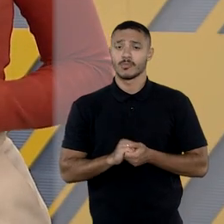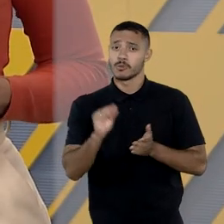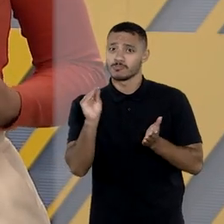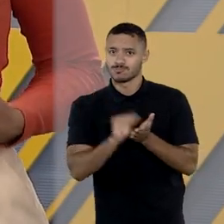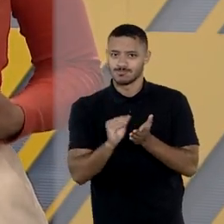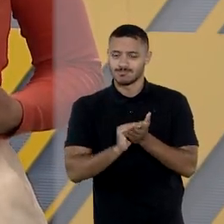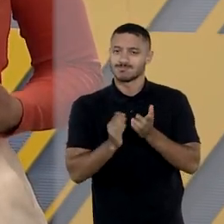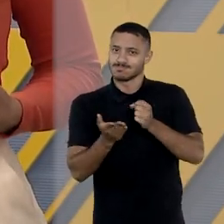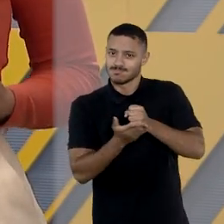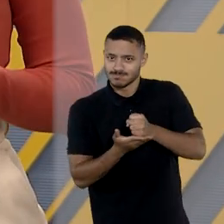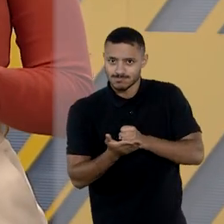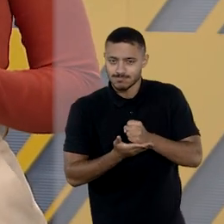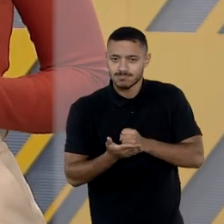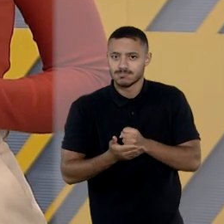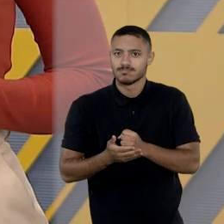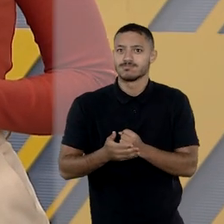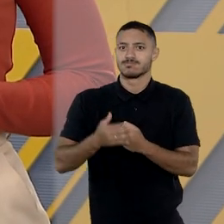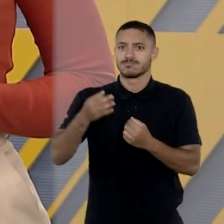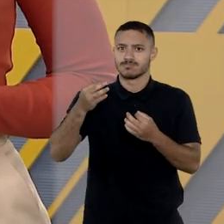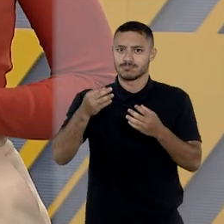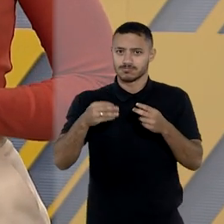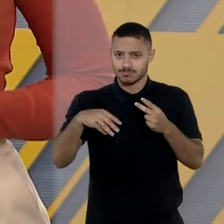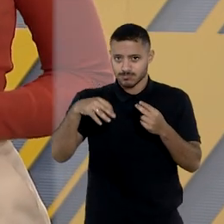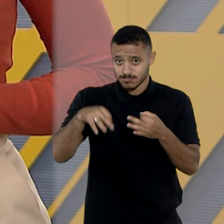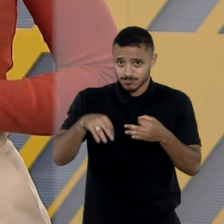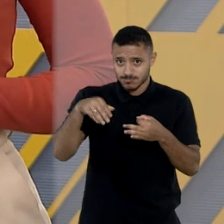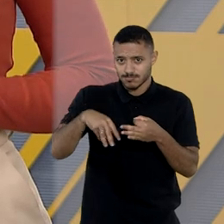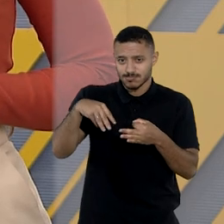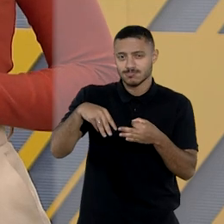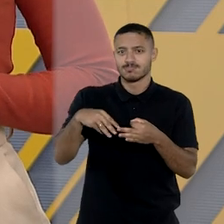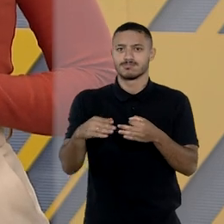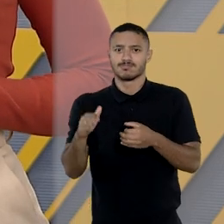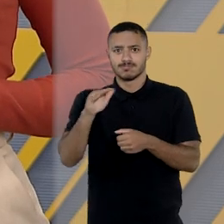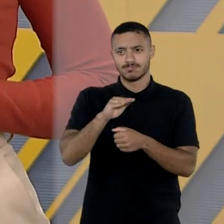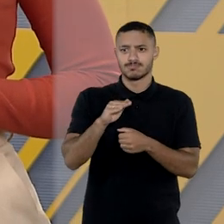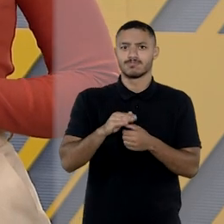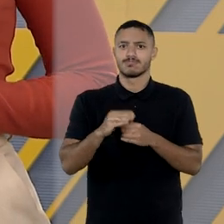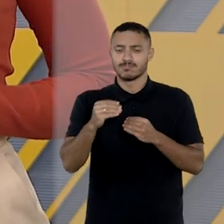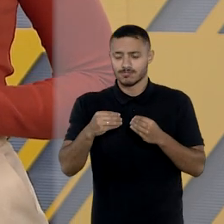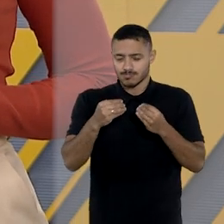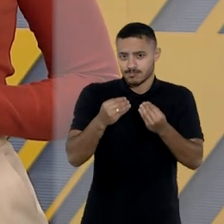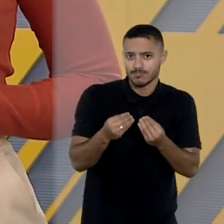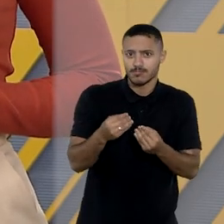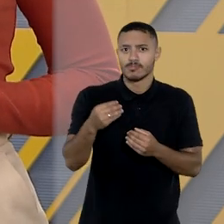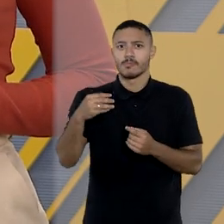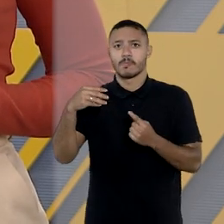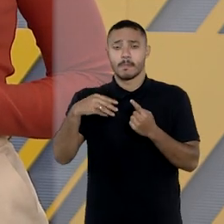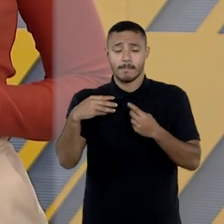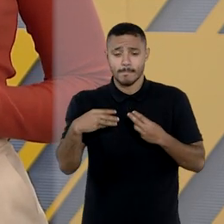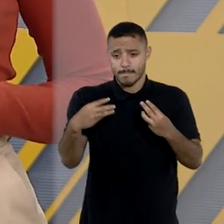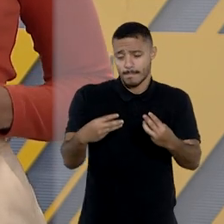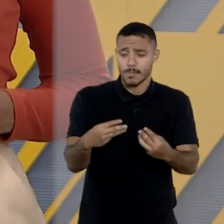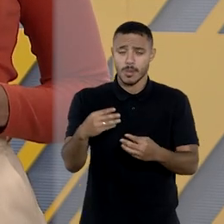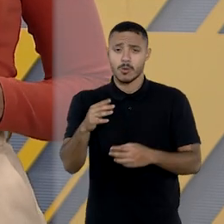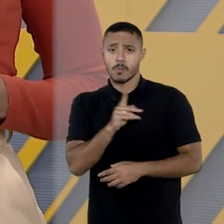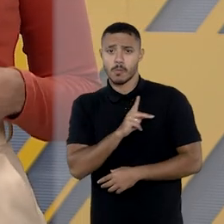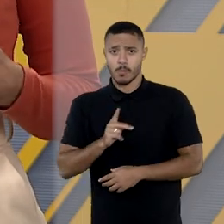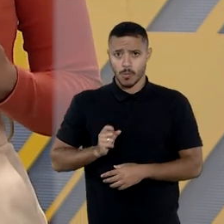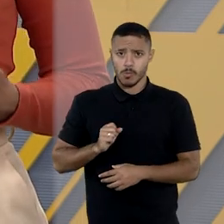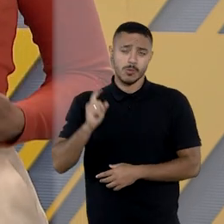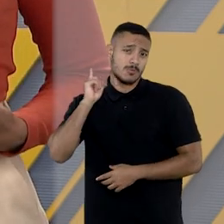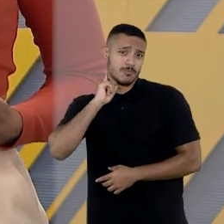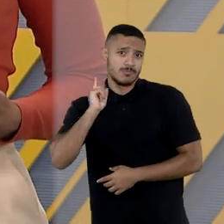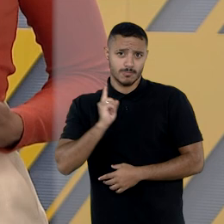Por falta de fundamentação, o ministro Rogério Schett Cruz deu provimento a recurso especial do Ministério Público de Minas Gerais